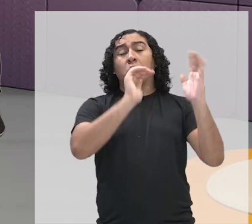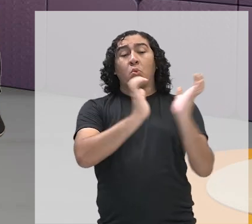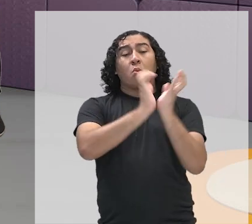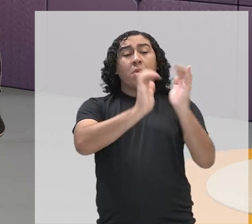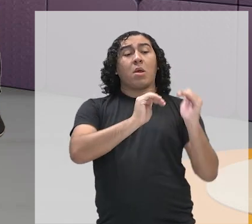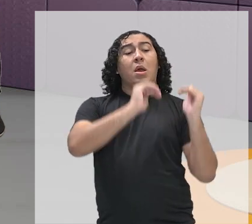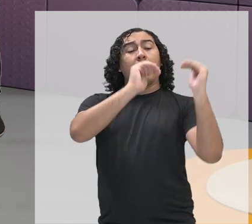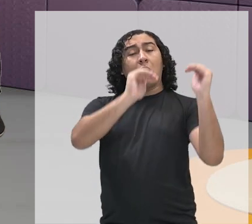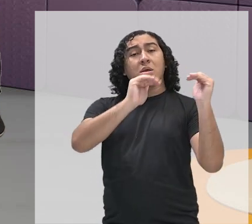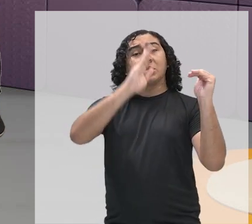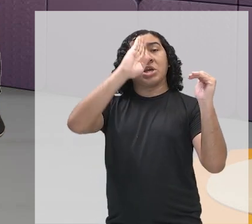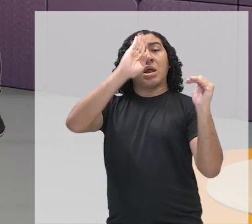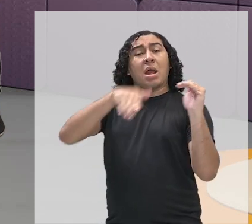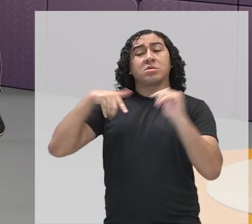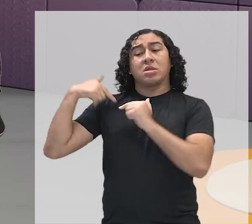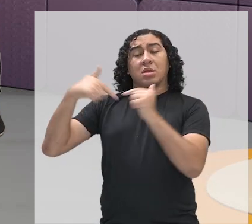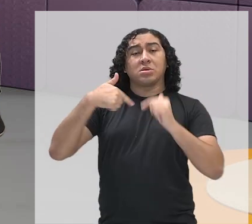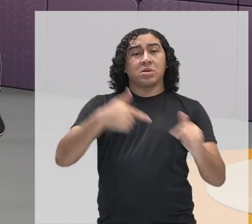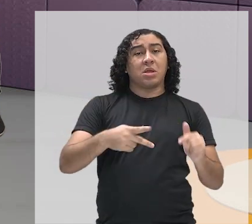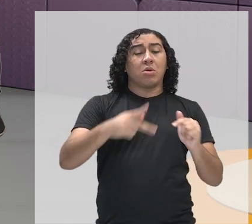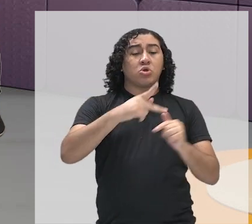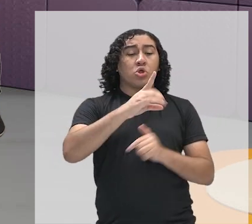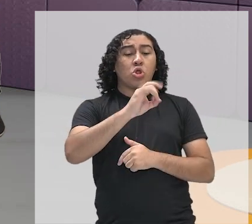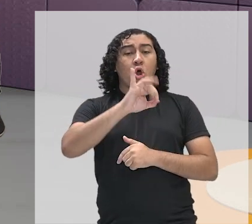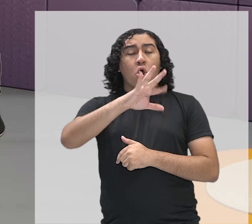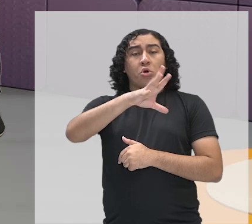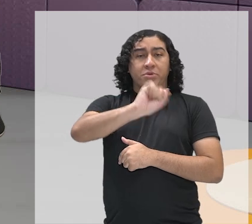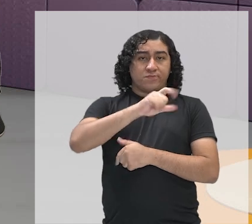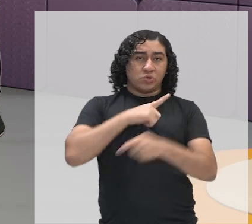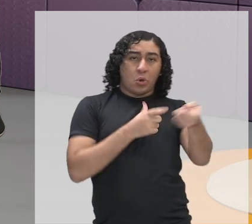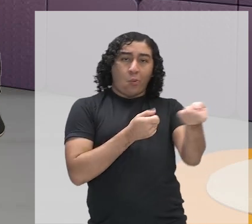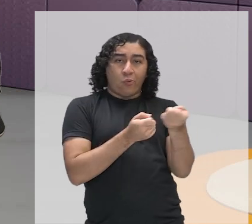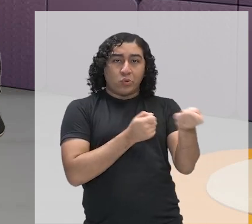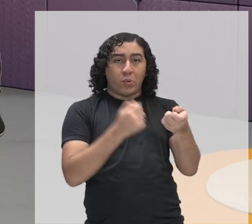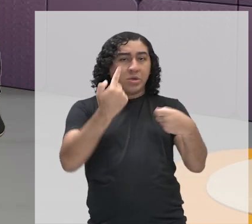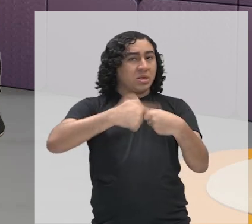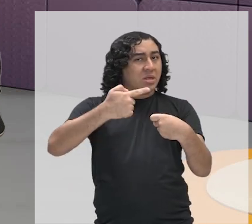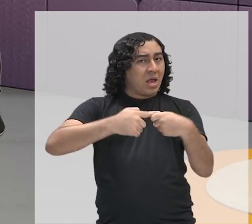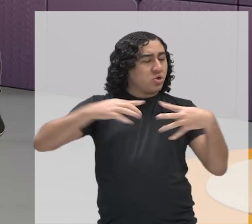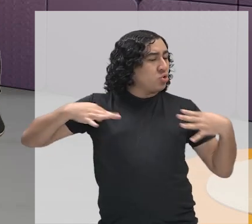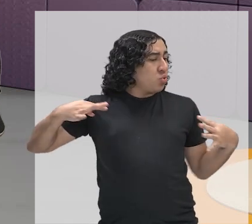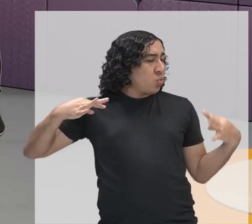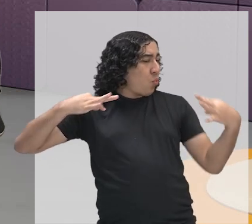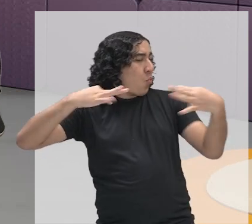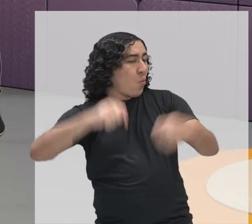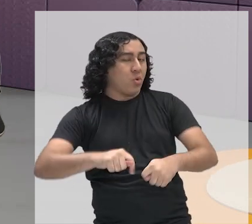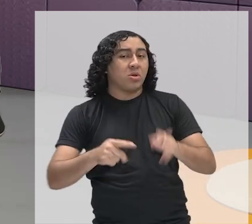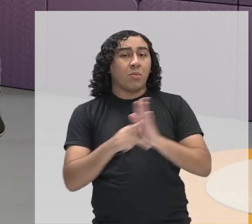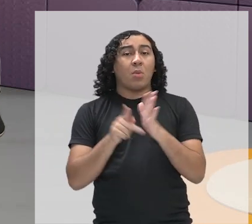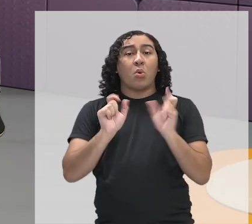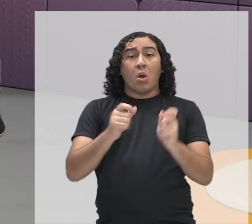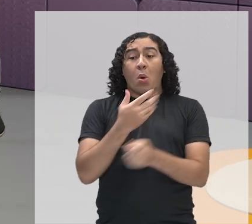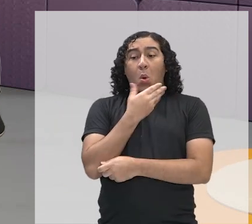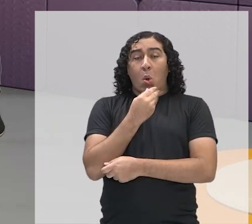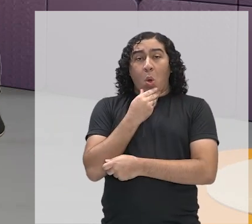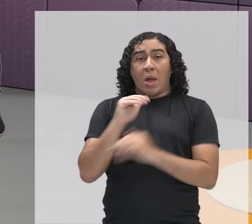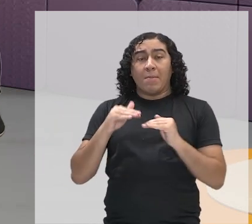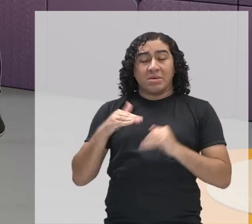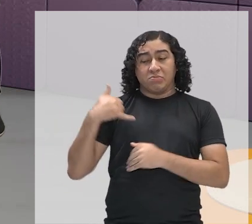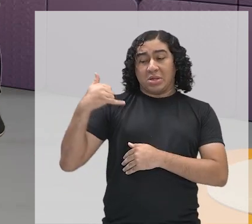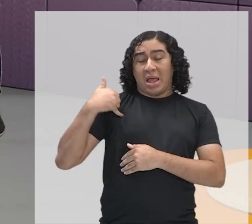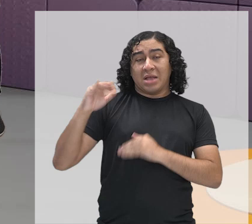descendente direto dos dórios, controlavam o poder da cidade espartana, formada por homens com mais de 30